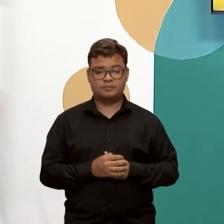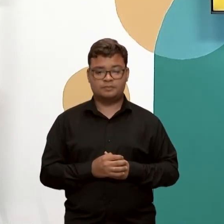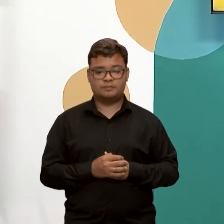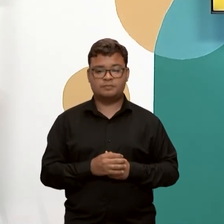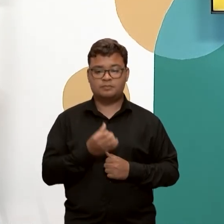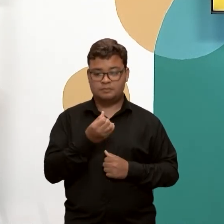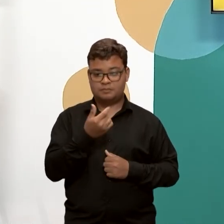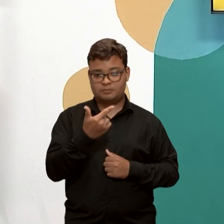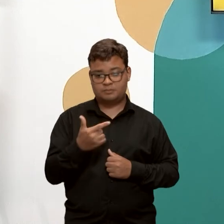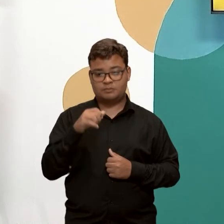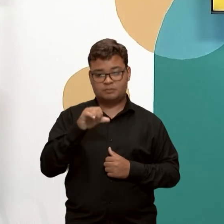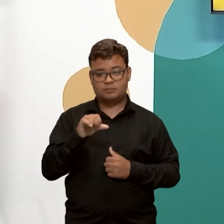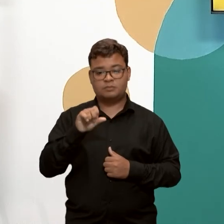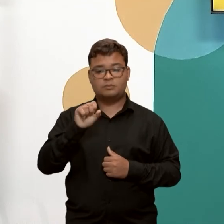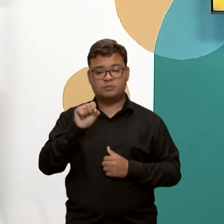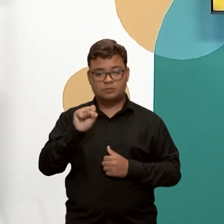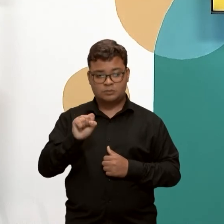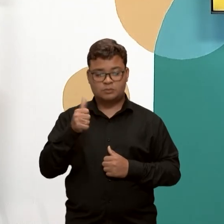62991811406,